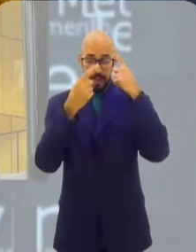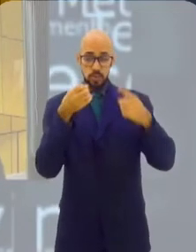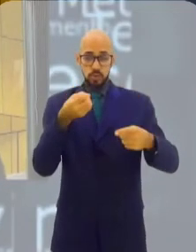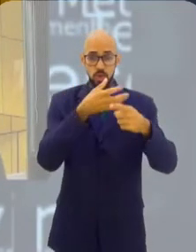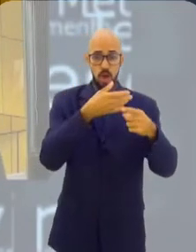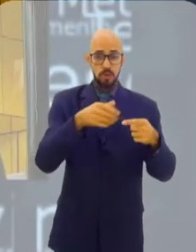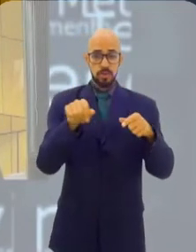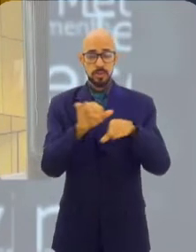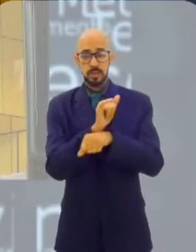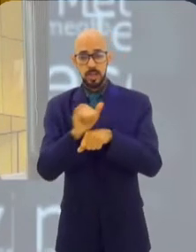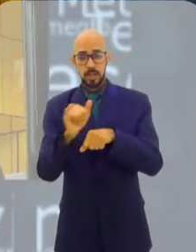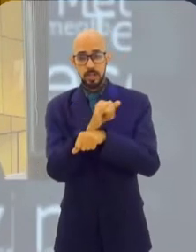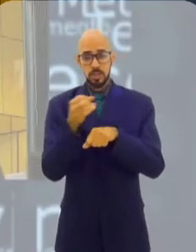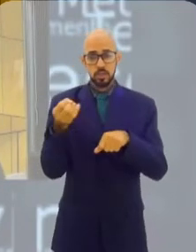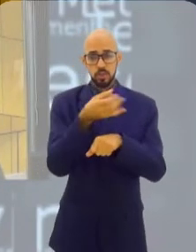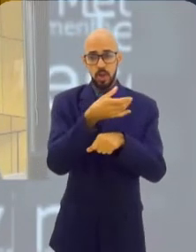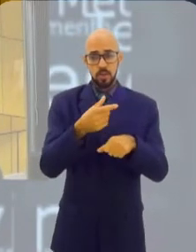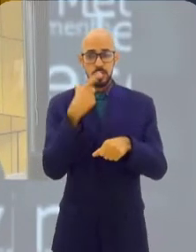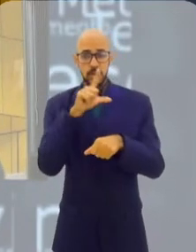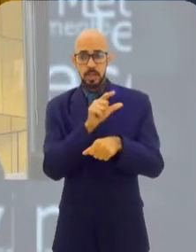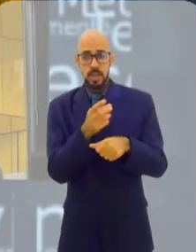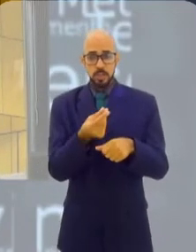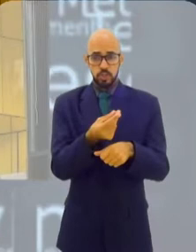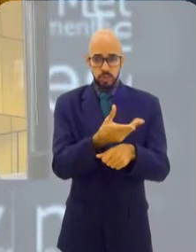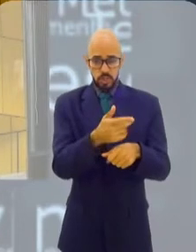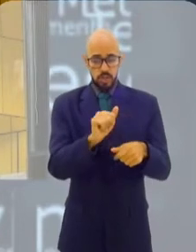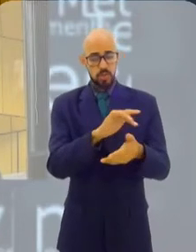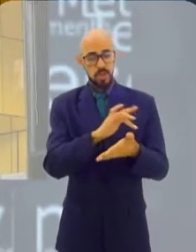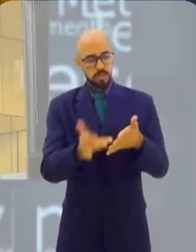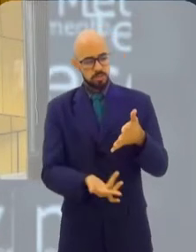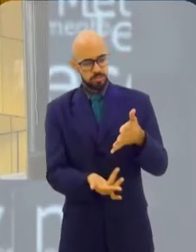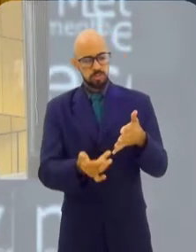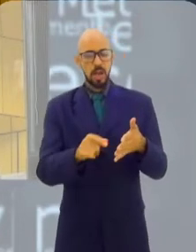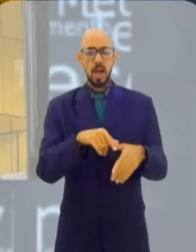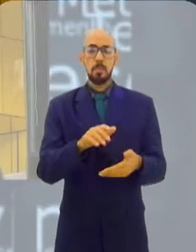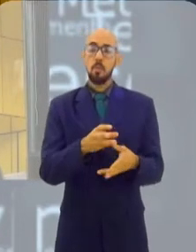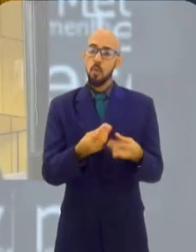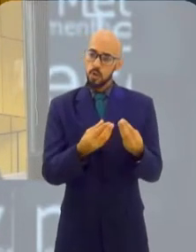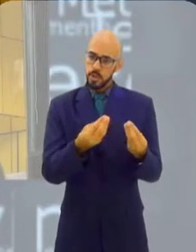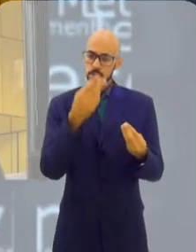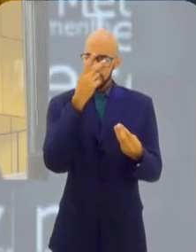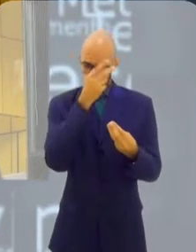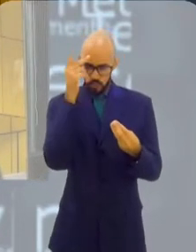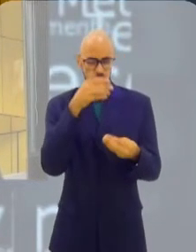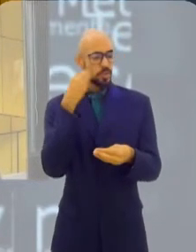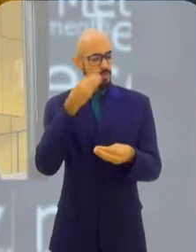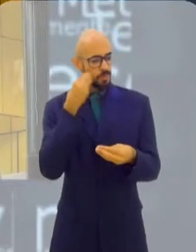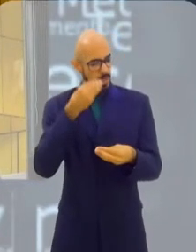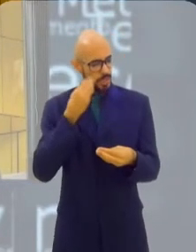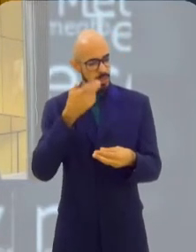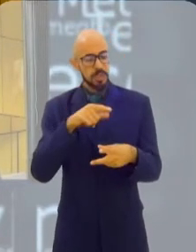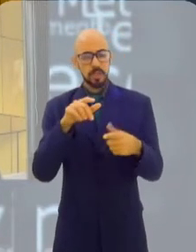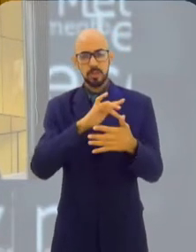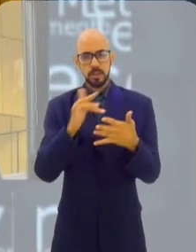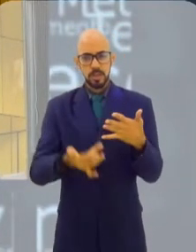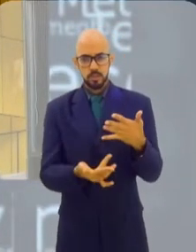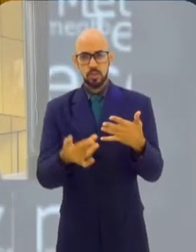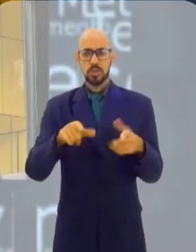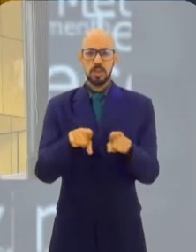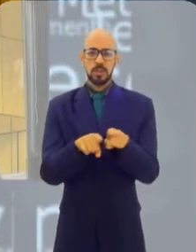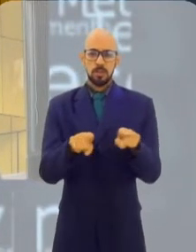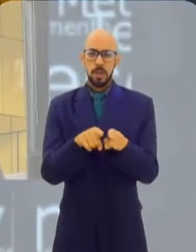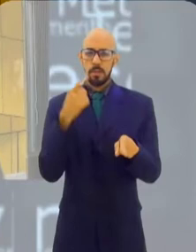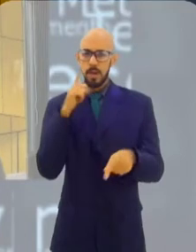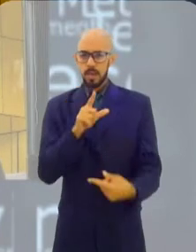nas novas formas de ganhar dinheiro né porque a gente viu Muita gente também experimentar a gente Você acha que a gente próprios canais ser sua própria